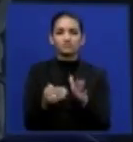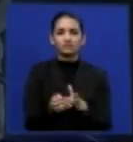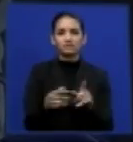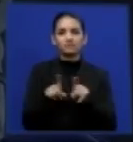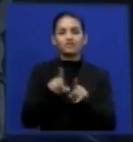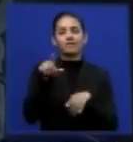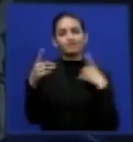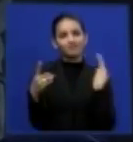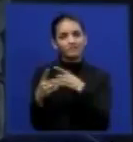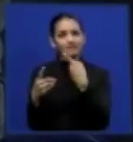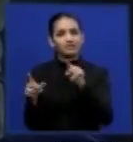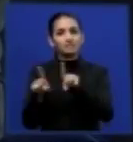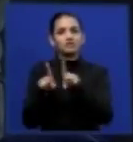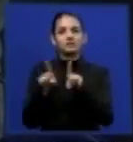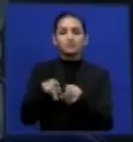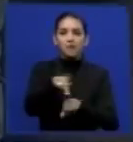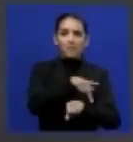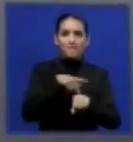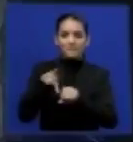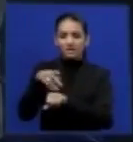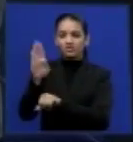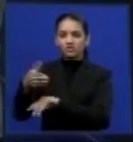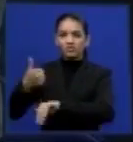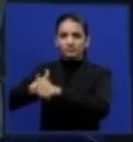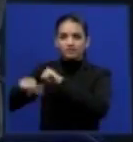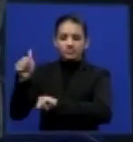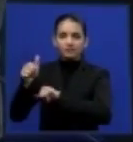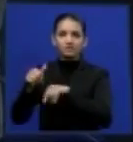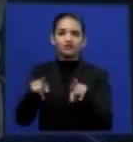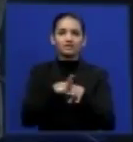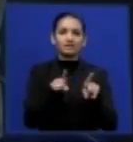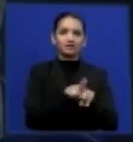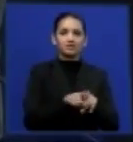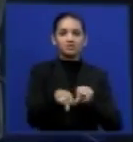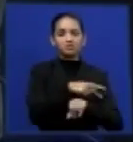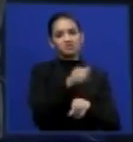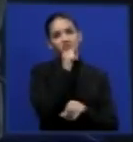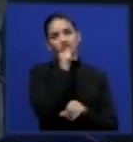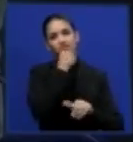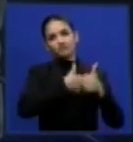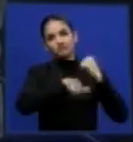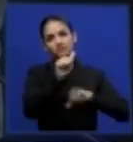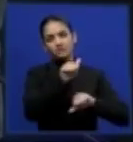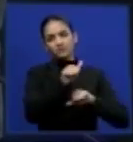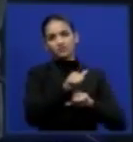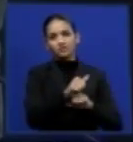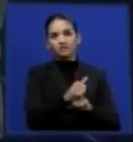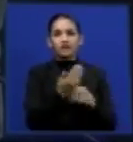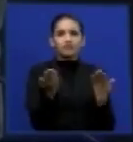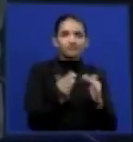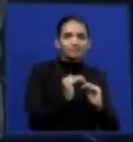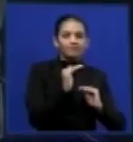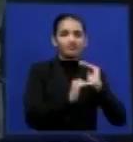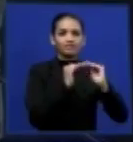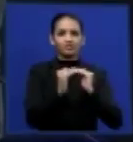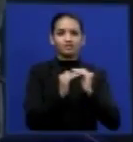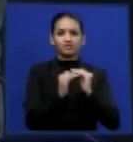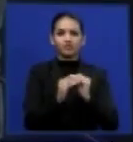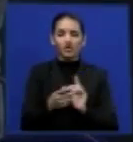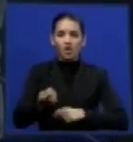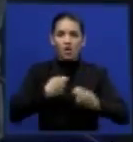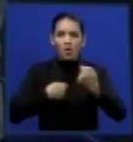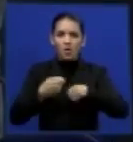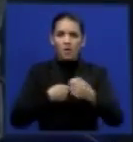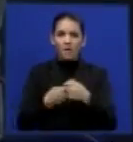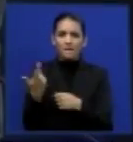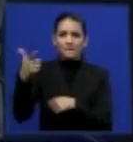para países desenvolvidos quanto países em desenvolvimento o comércio internacional de pneus usados e reformados é